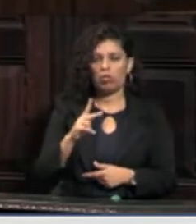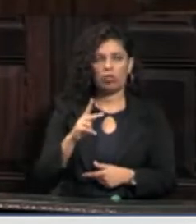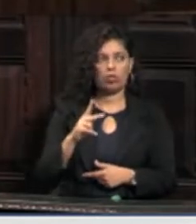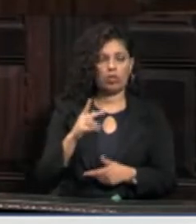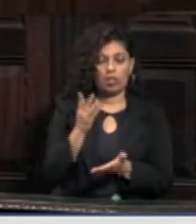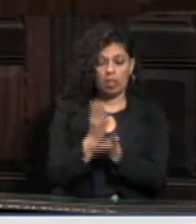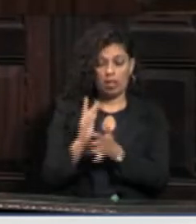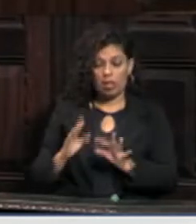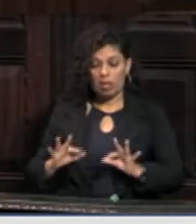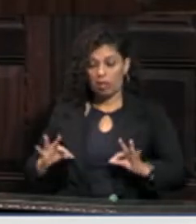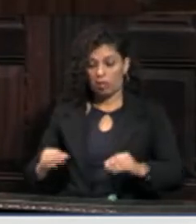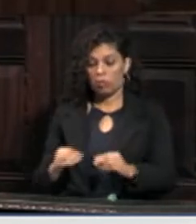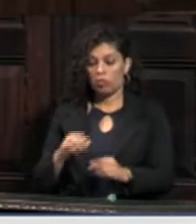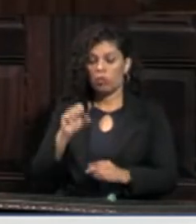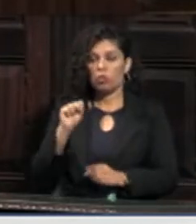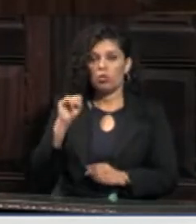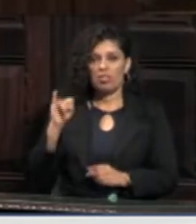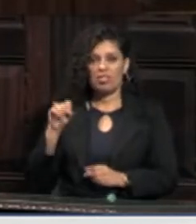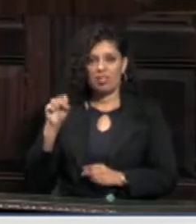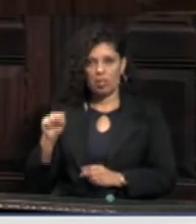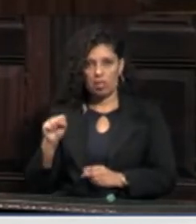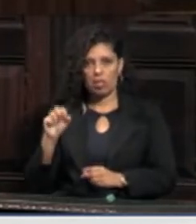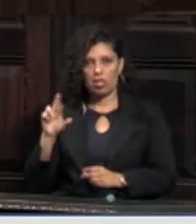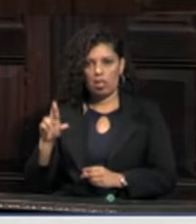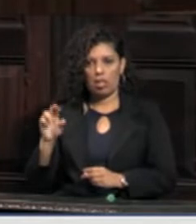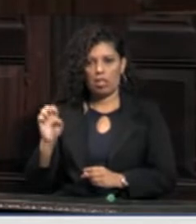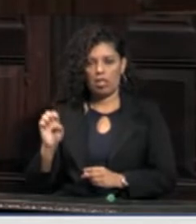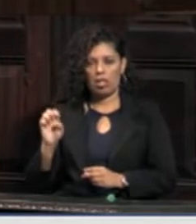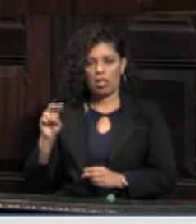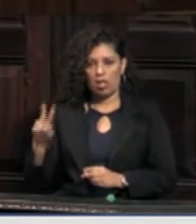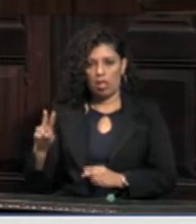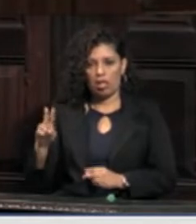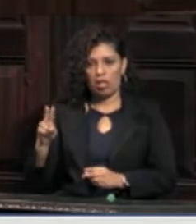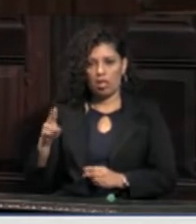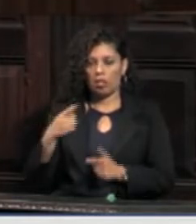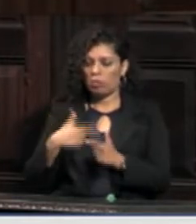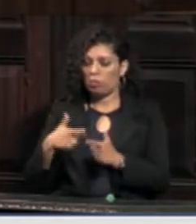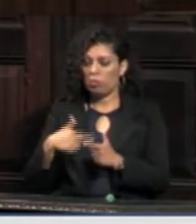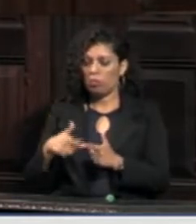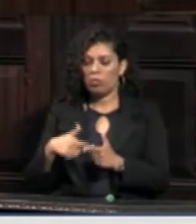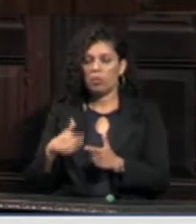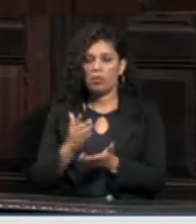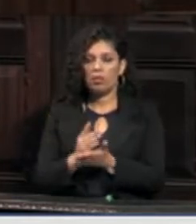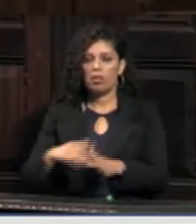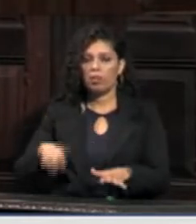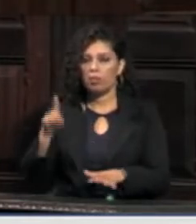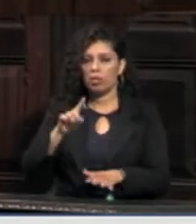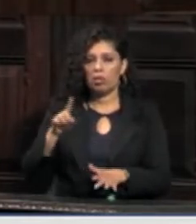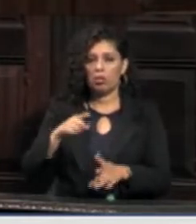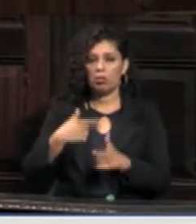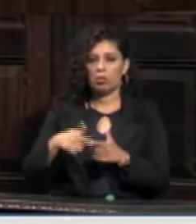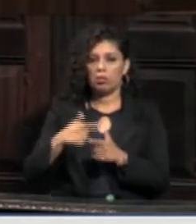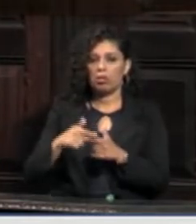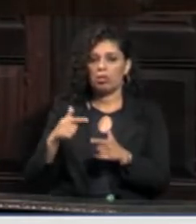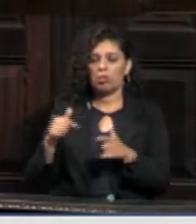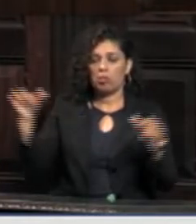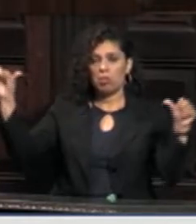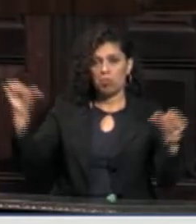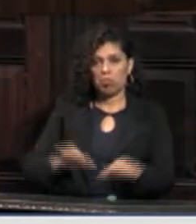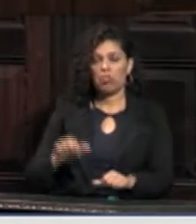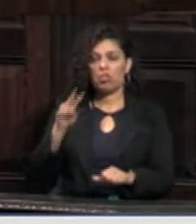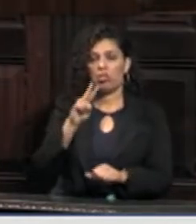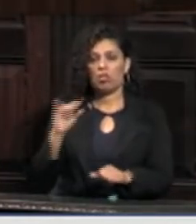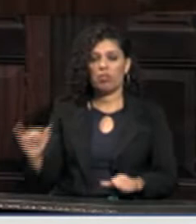com o fim do CISREG que nós vamos resolver. Vamos piorar o problema e vamos botar a população